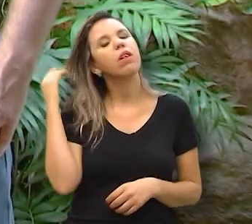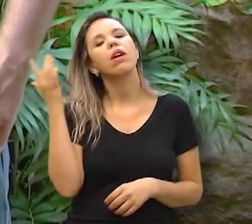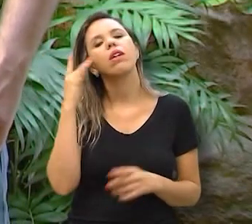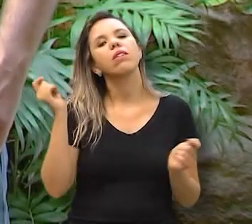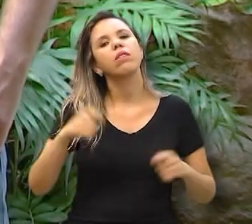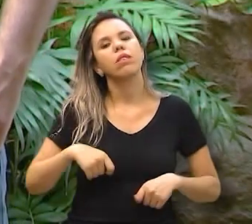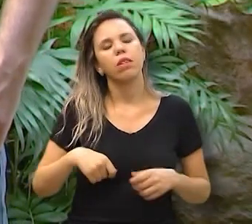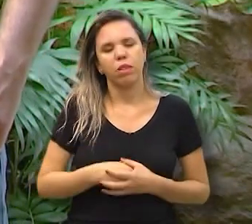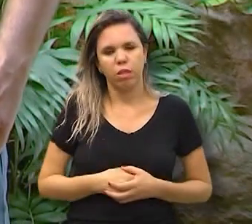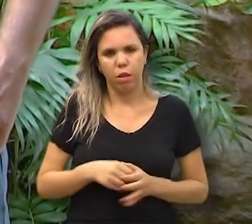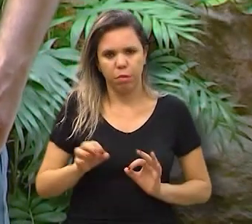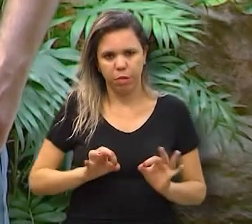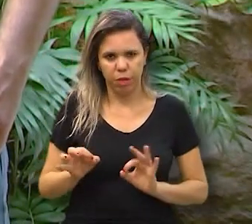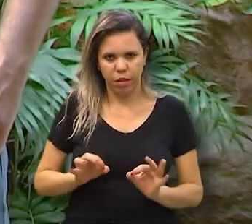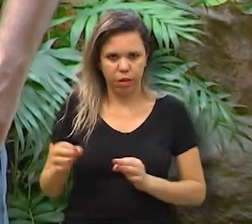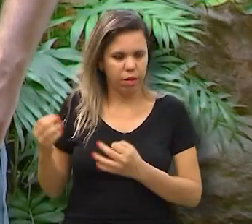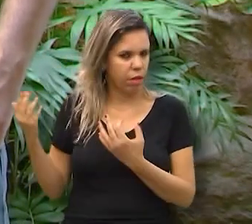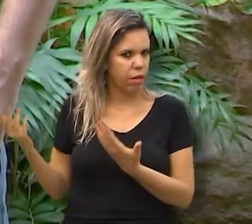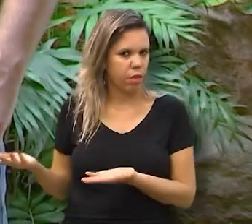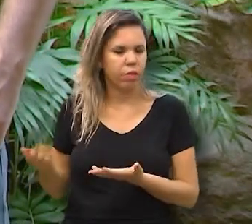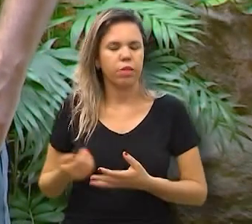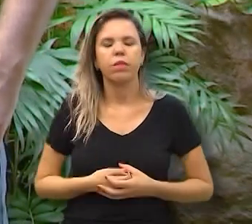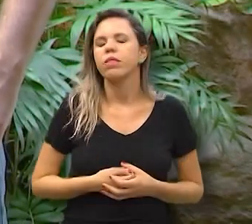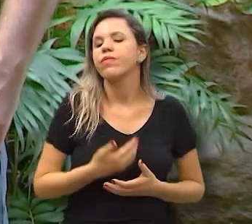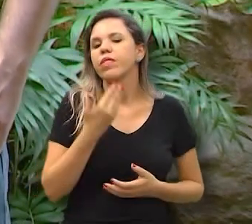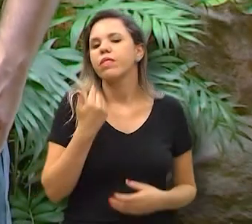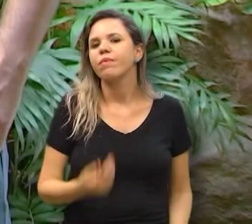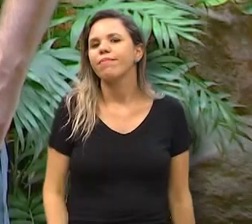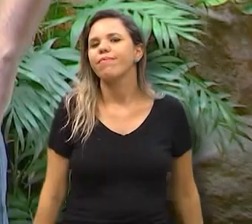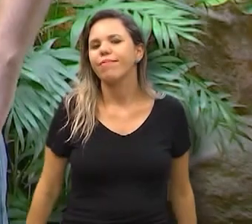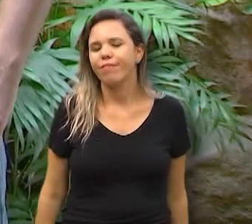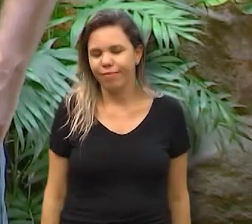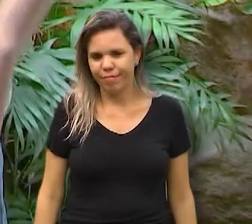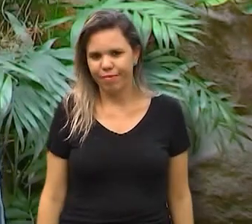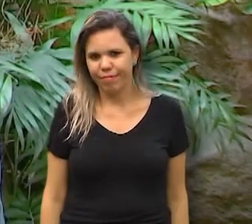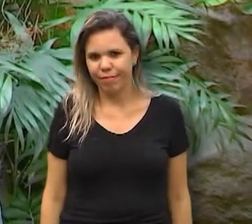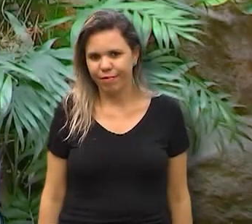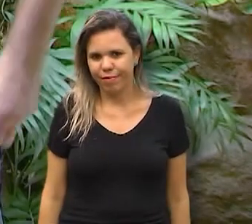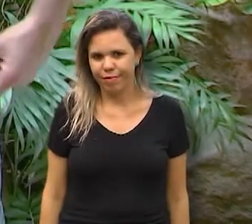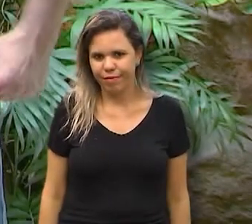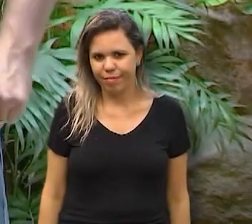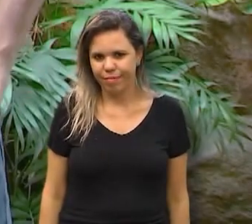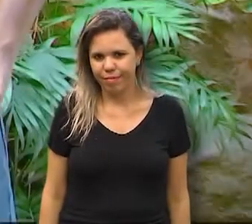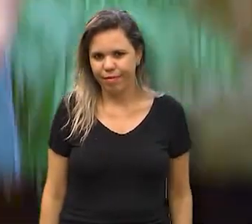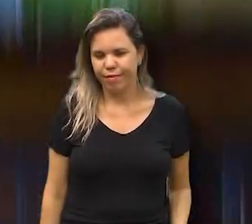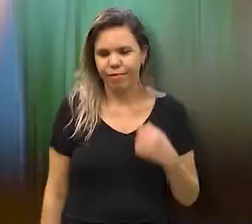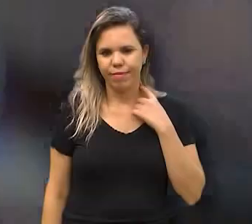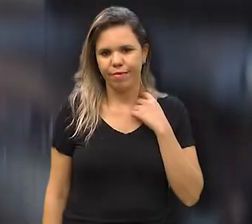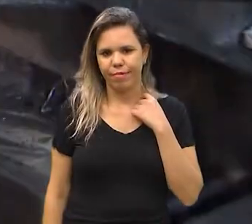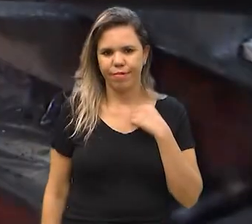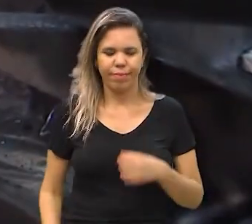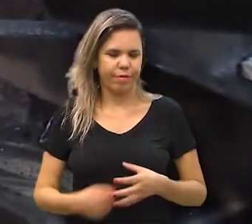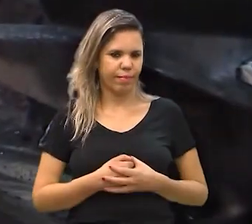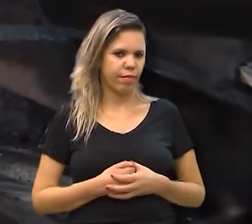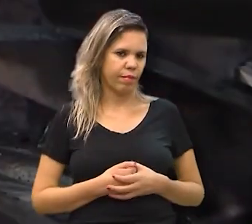chefe, acho que já dá pra gente ver o modo de preparo, né? Super fácil. Rapidão, vocês vão gostar. Olha aí.